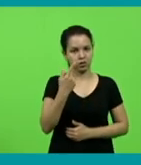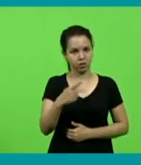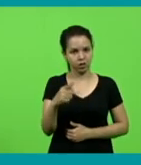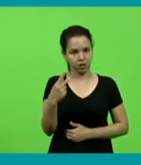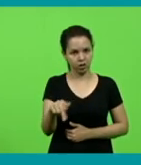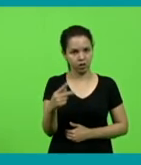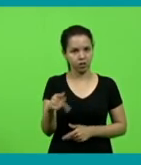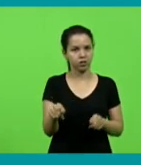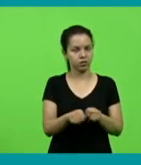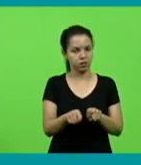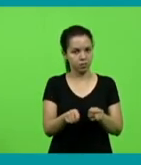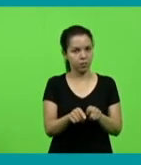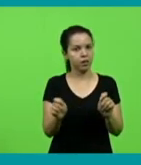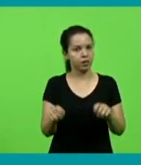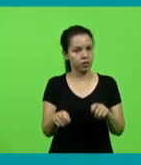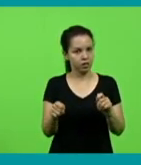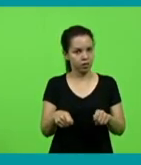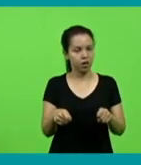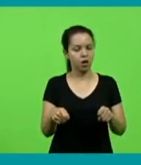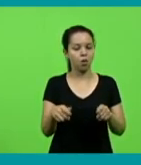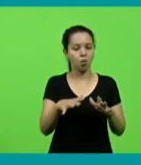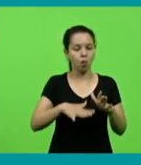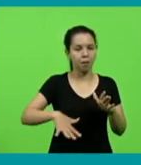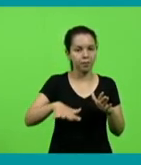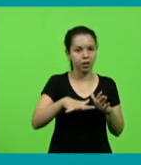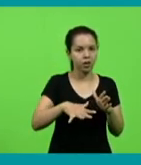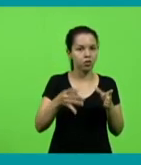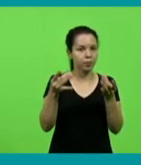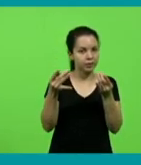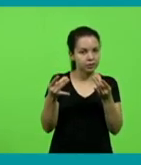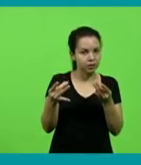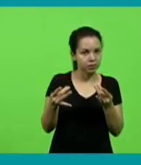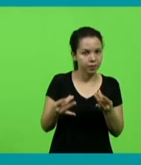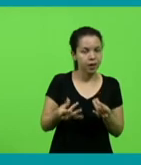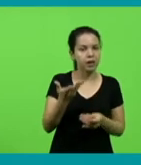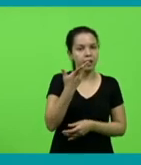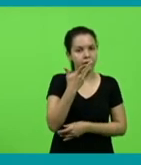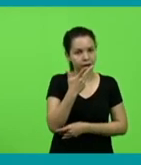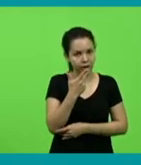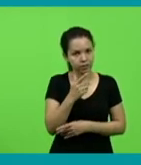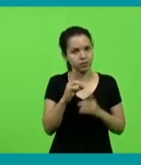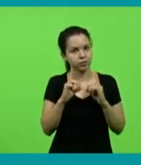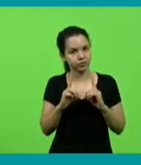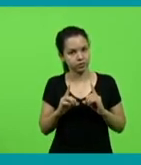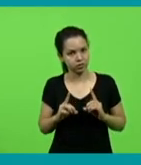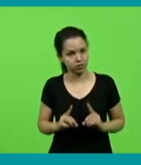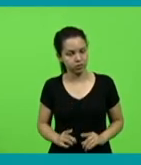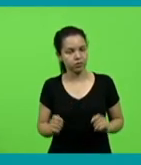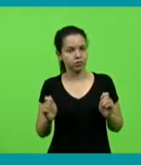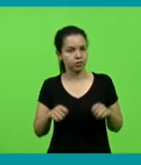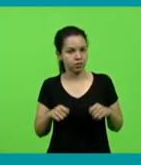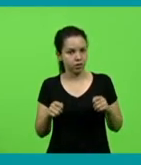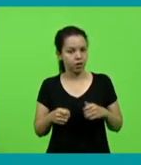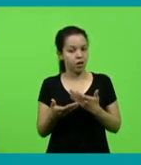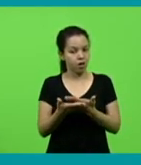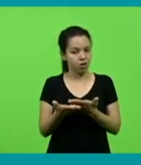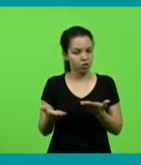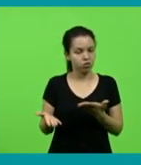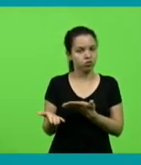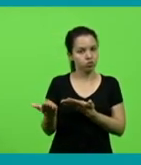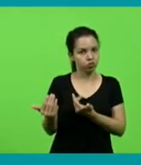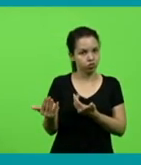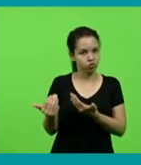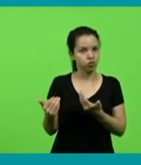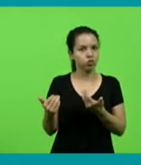também propicia um ambiente especializado para crianças com deficiência, uma vez que esses jovens necessitam